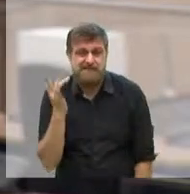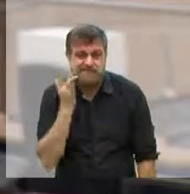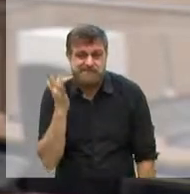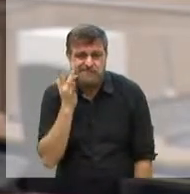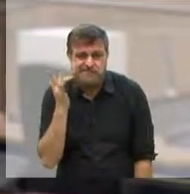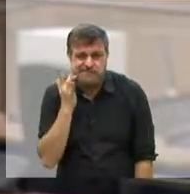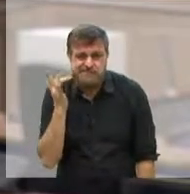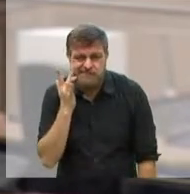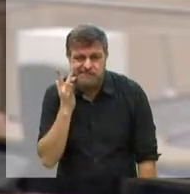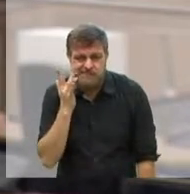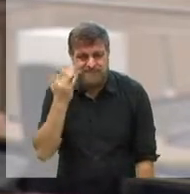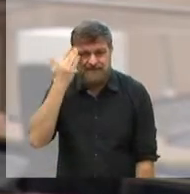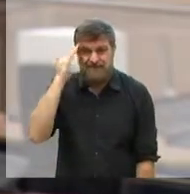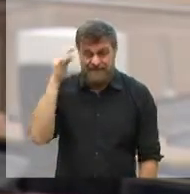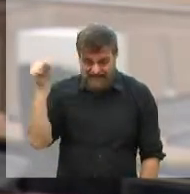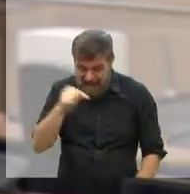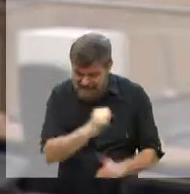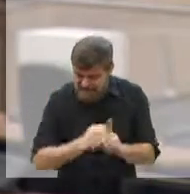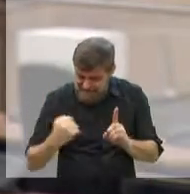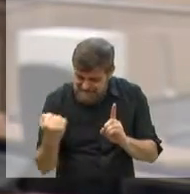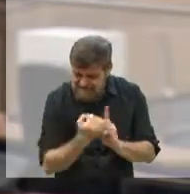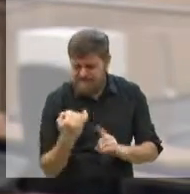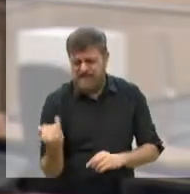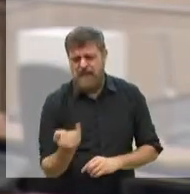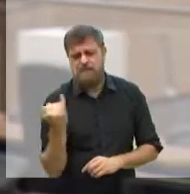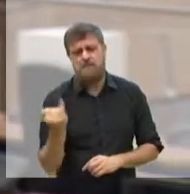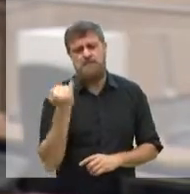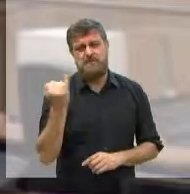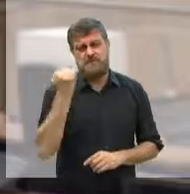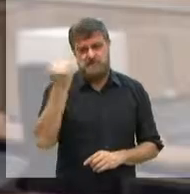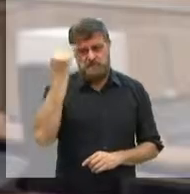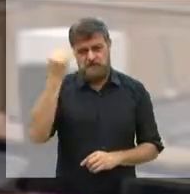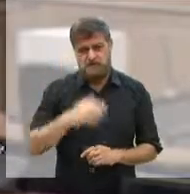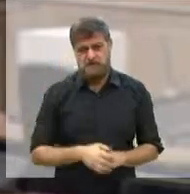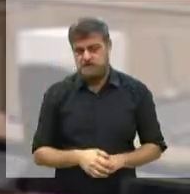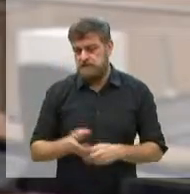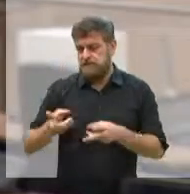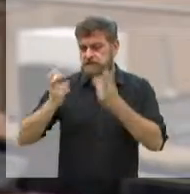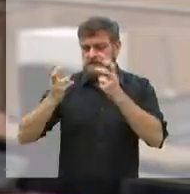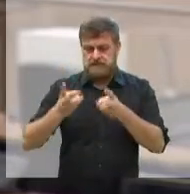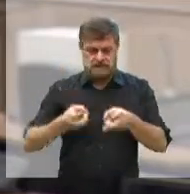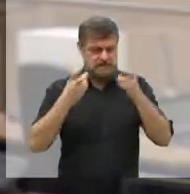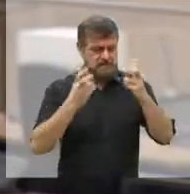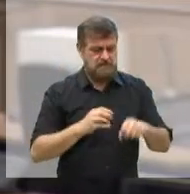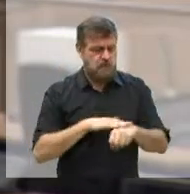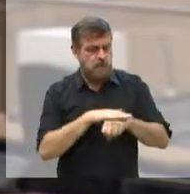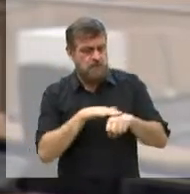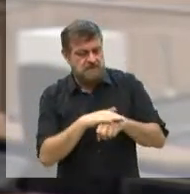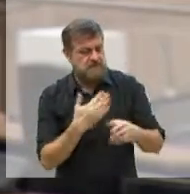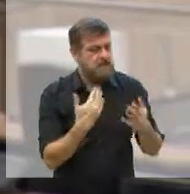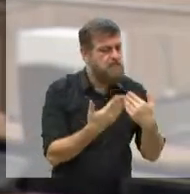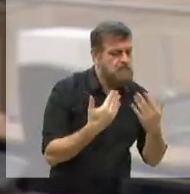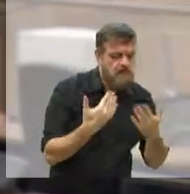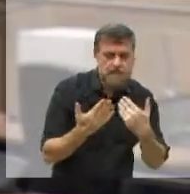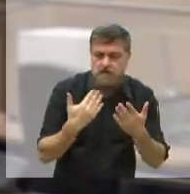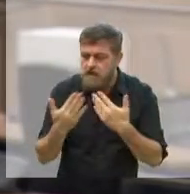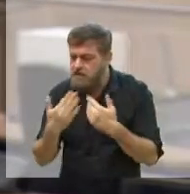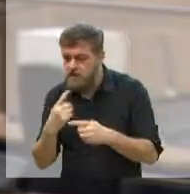entender a importância que ela tem no processo. E isso eu percebia muitas vezes conversando, porque são